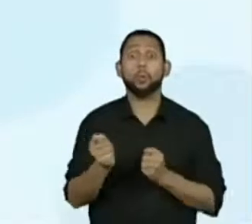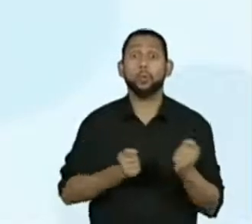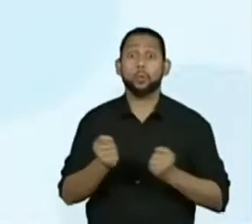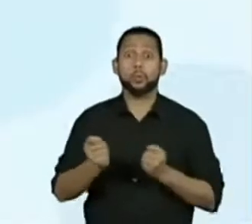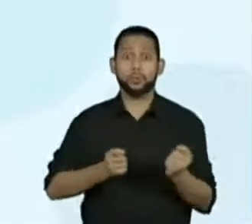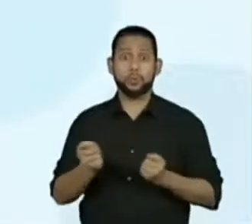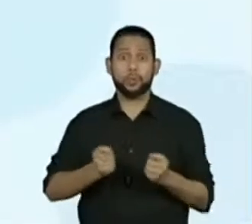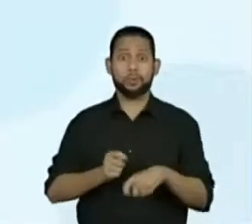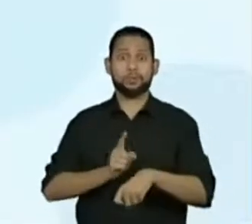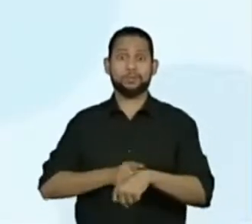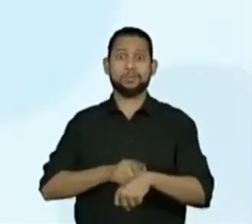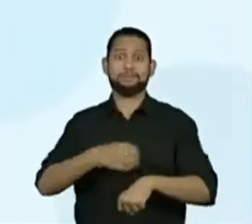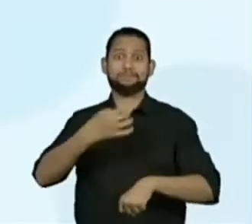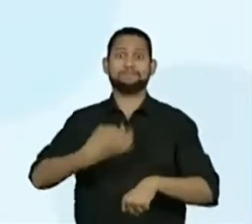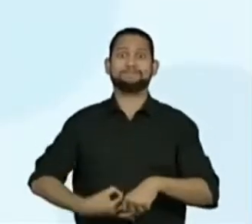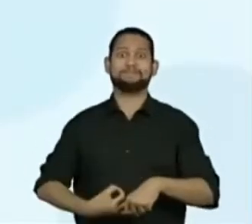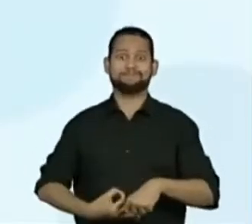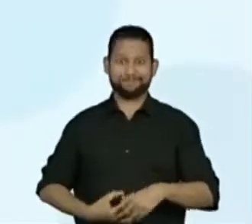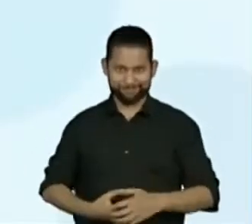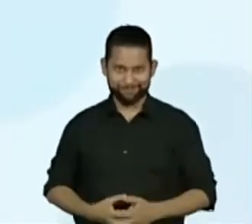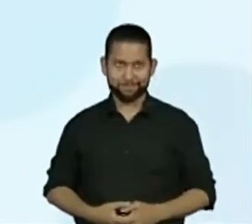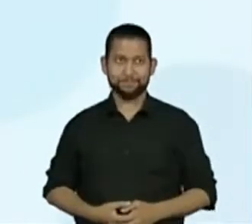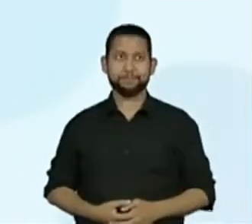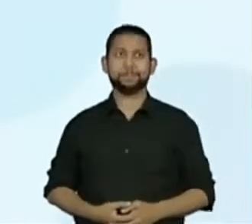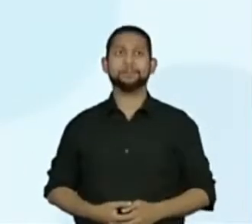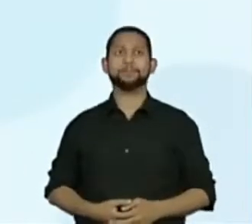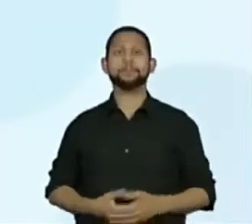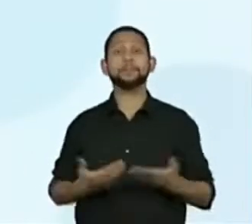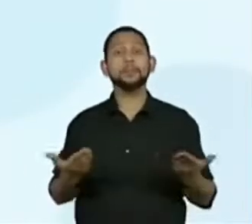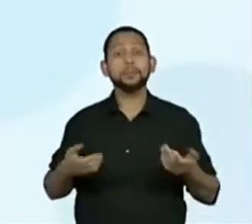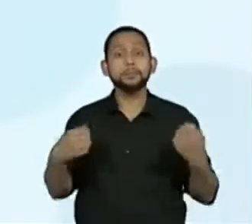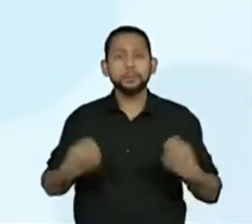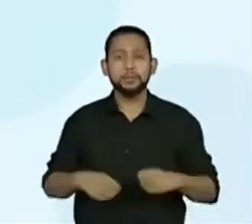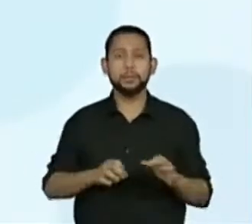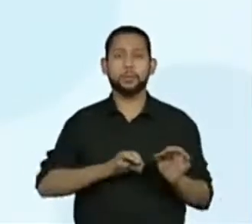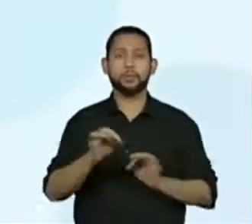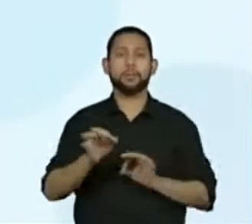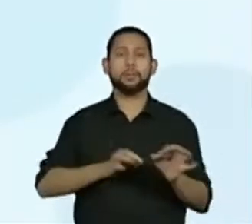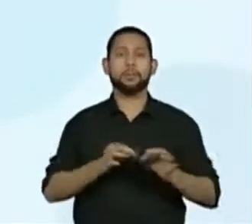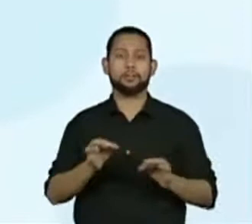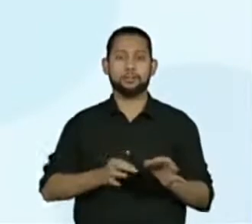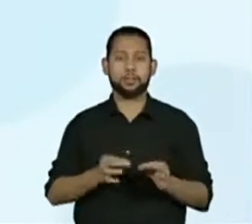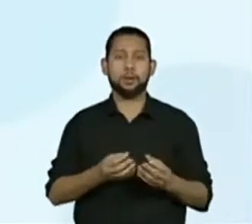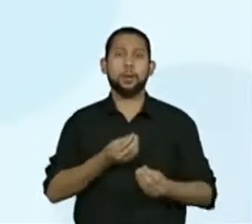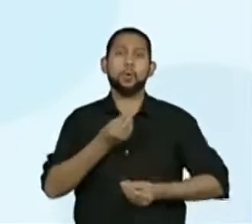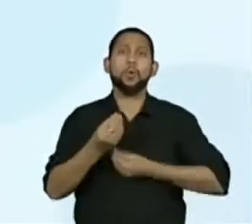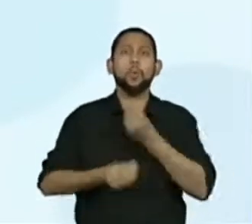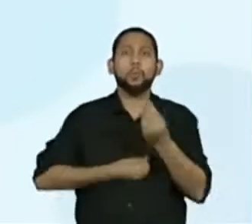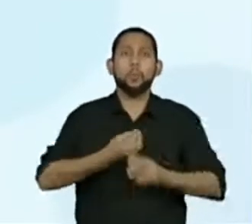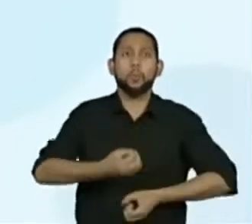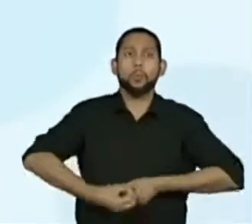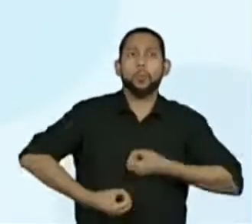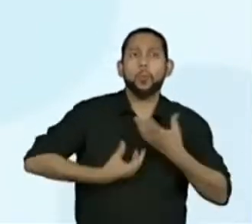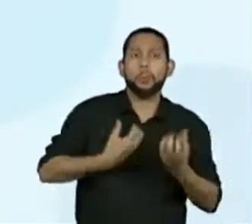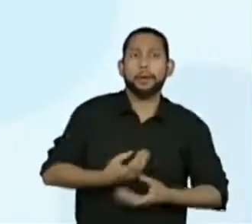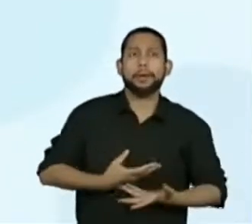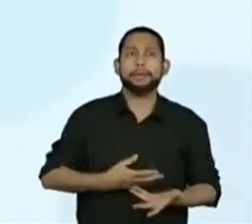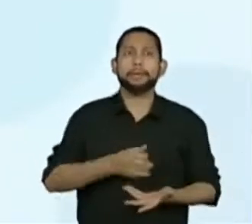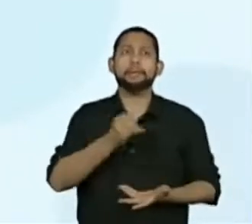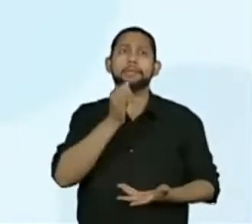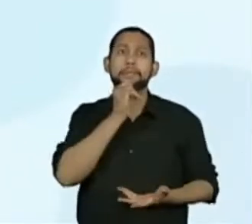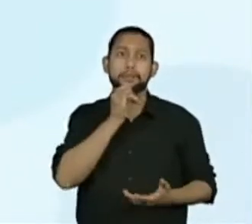sarau O TC organizar os formatos em que os poemas serão